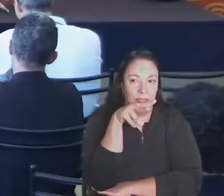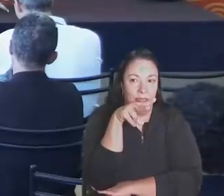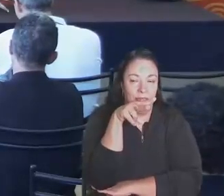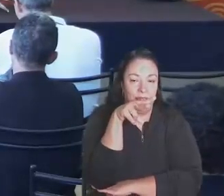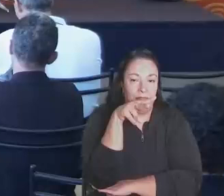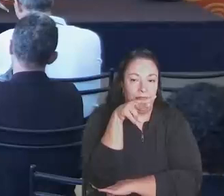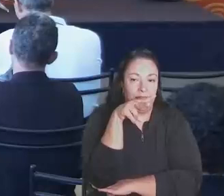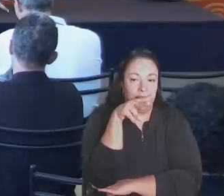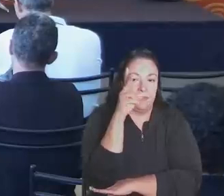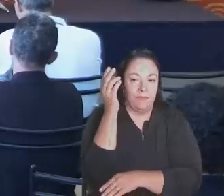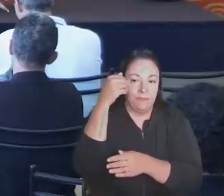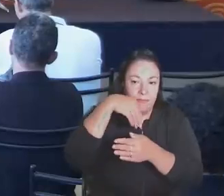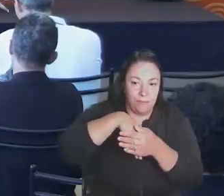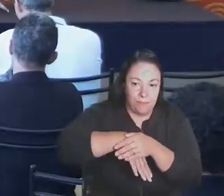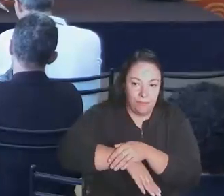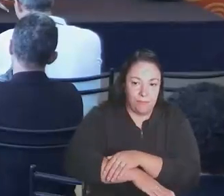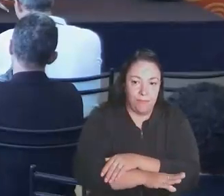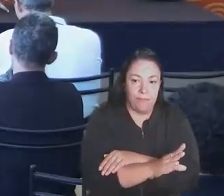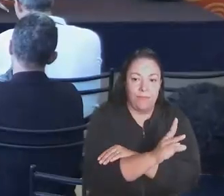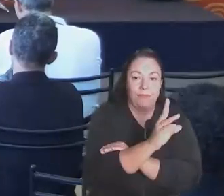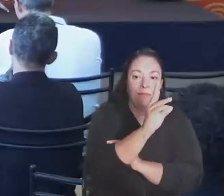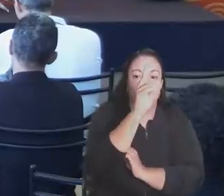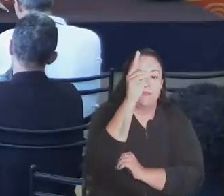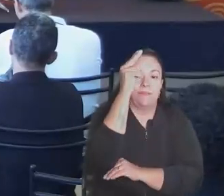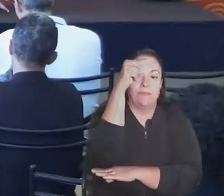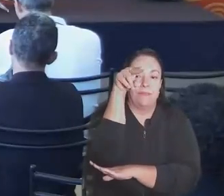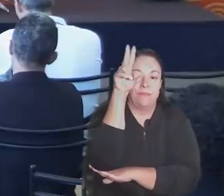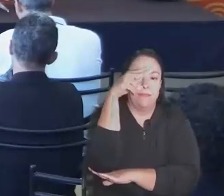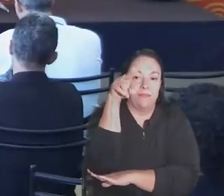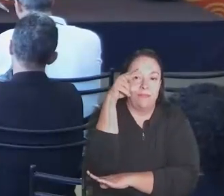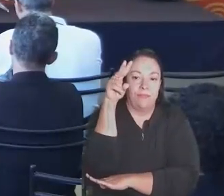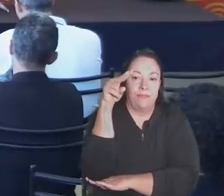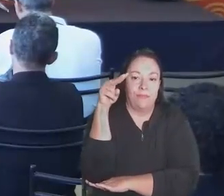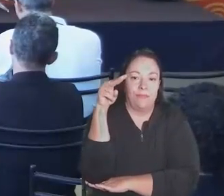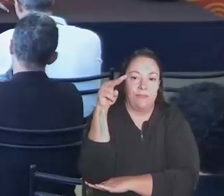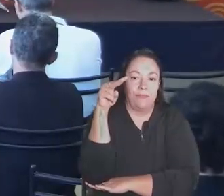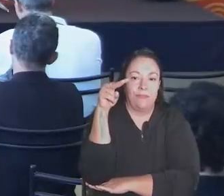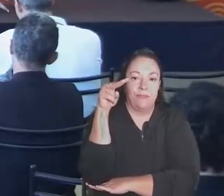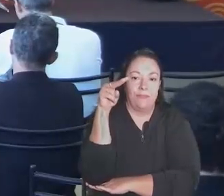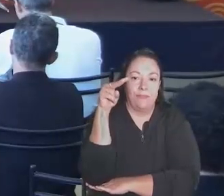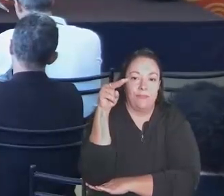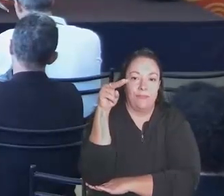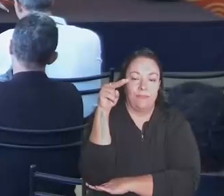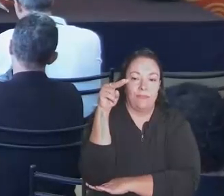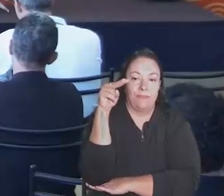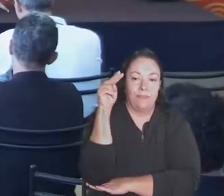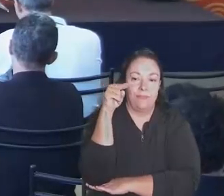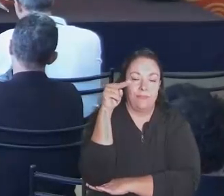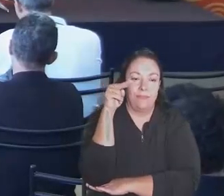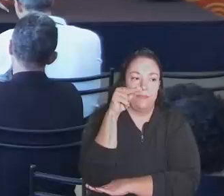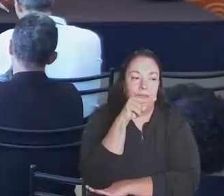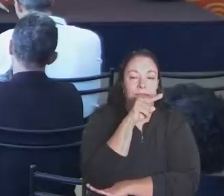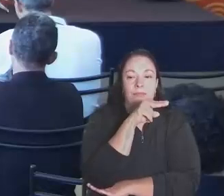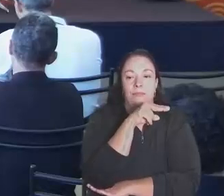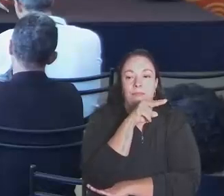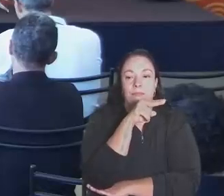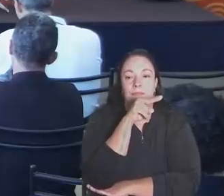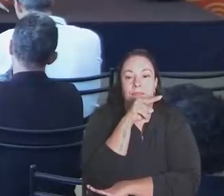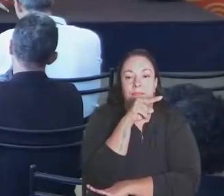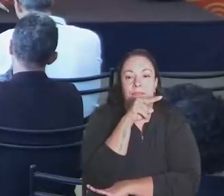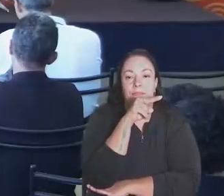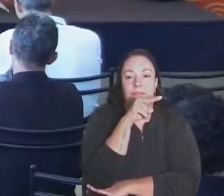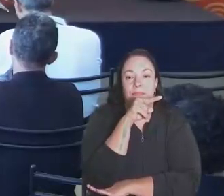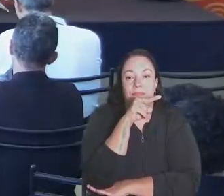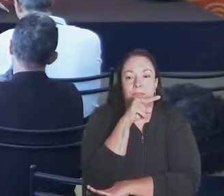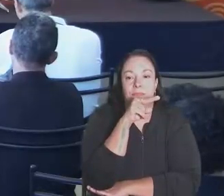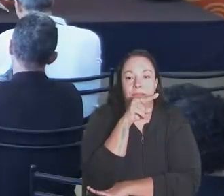barco, e ela subiu, e estava aqui assim, ó, segundo o guia de pescaria, ali ia pegar ele,